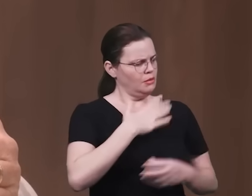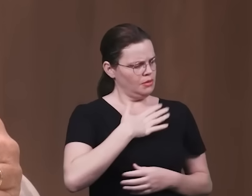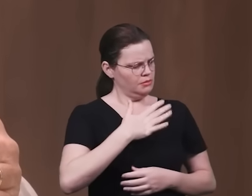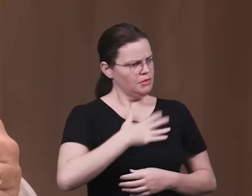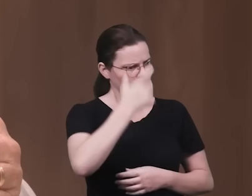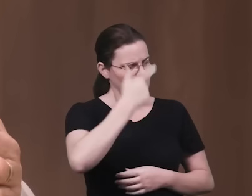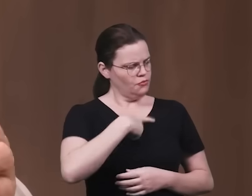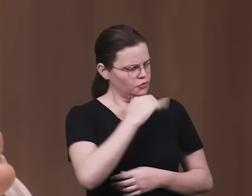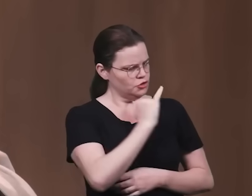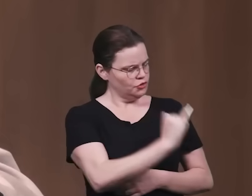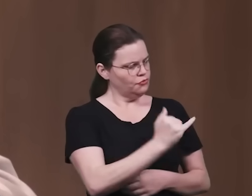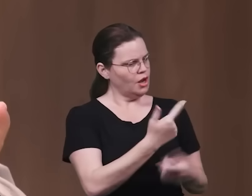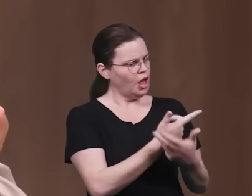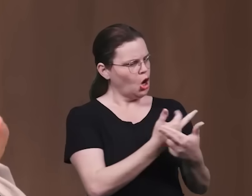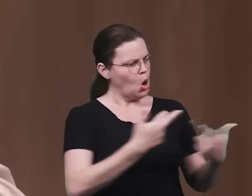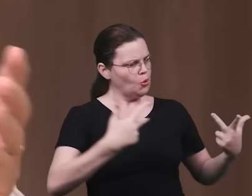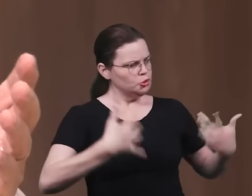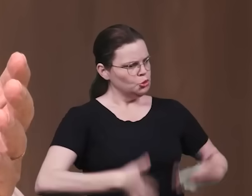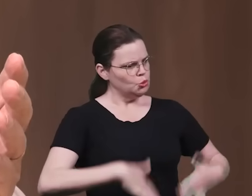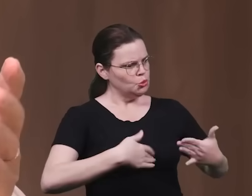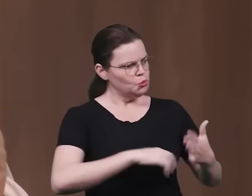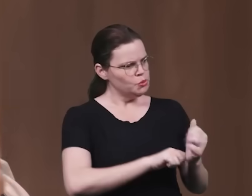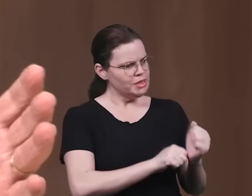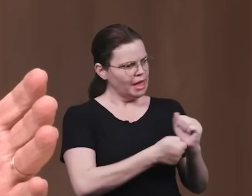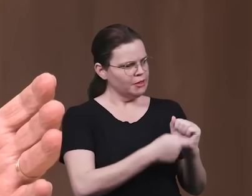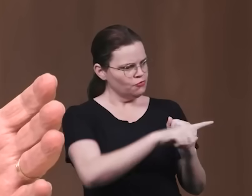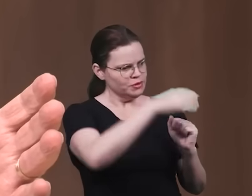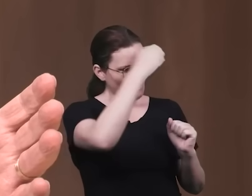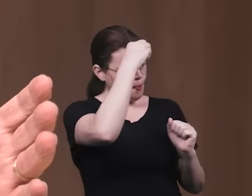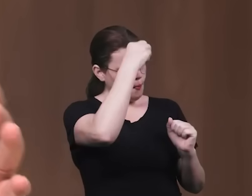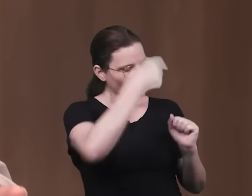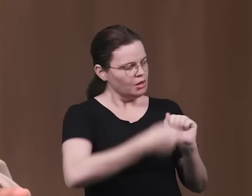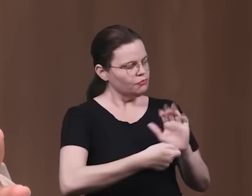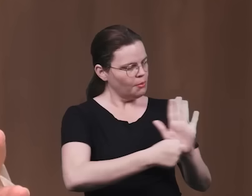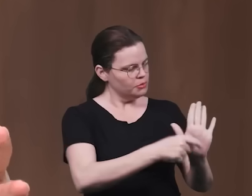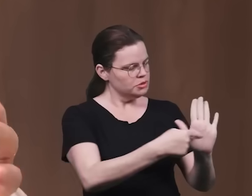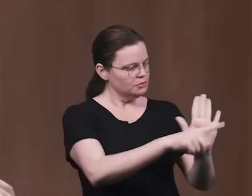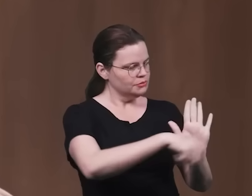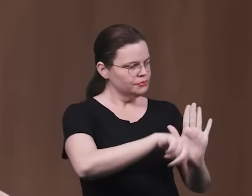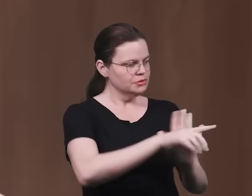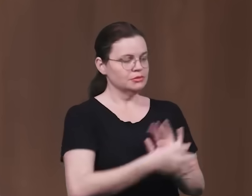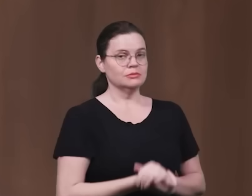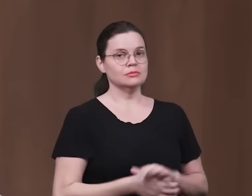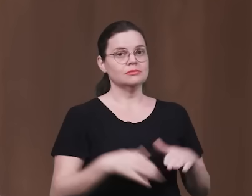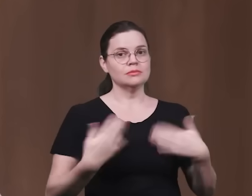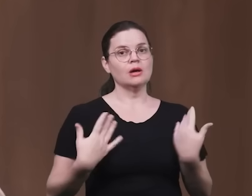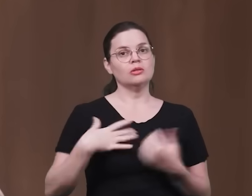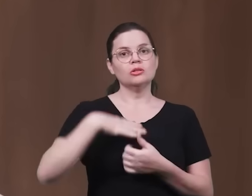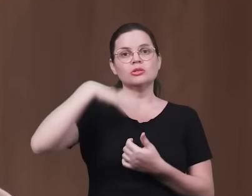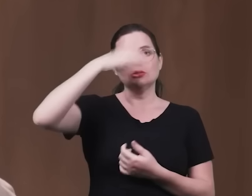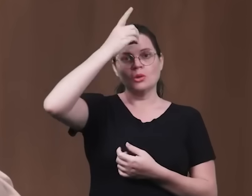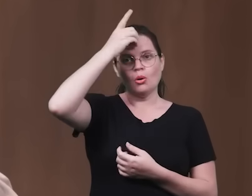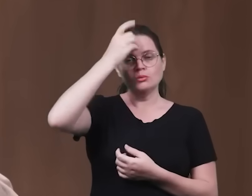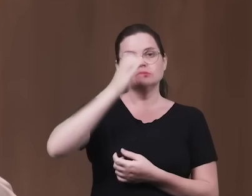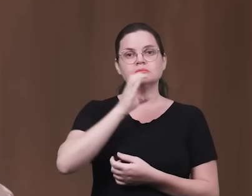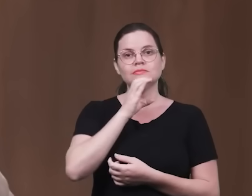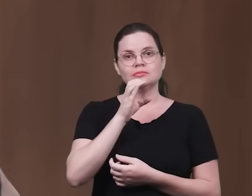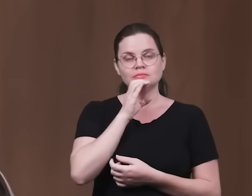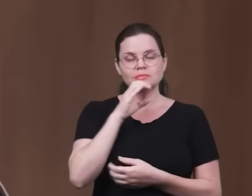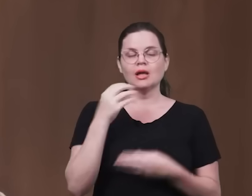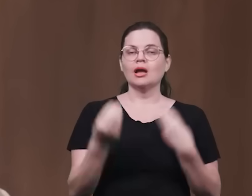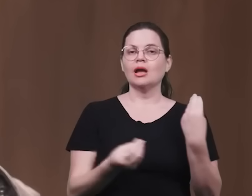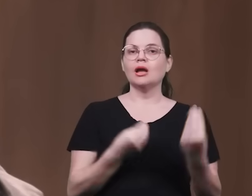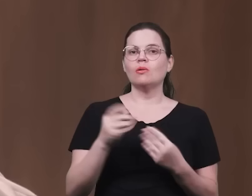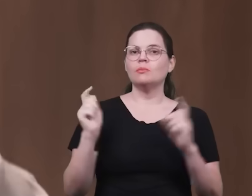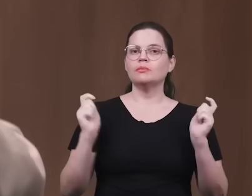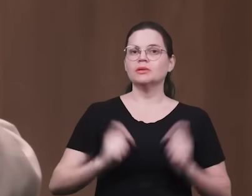e anunciar-te-ei coisas grandes e ocultas que não sabes. Então, o dom espiritual é a maneira, o dom de ciência é a